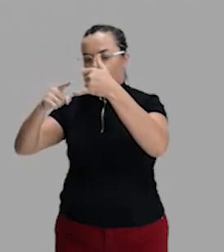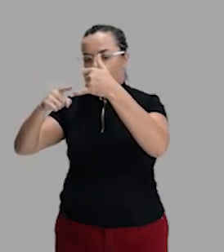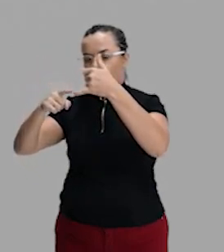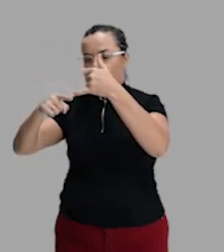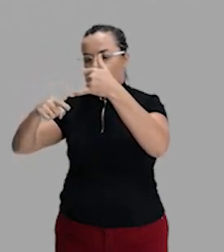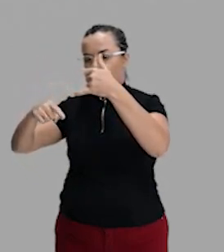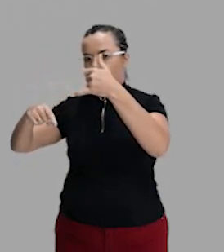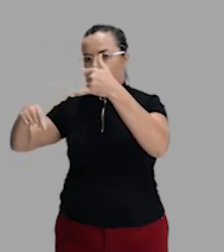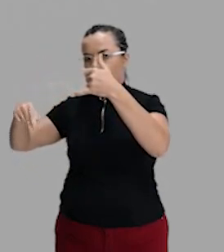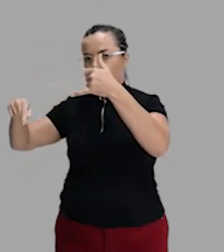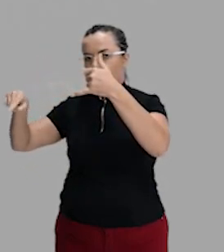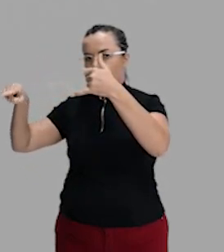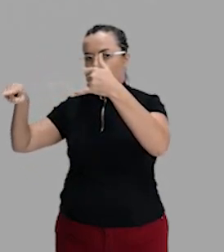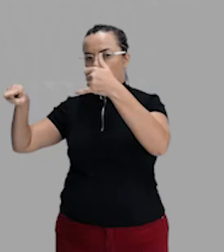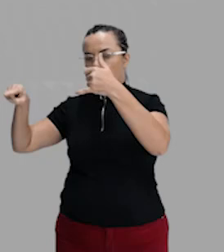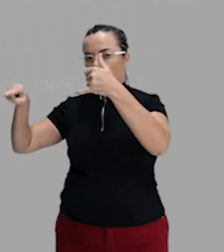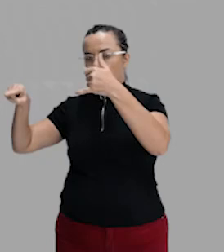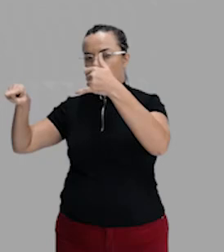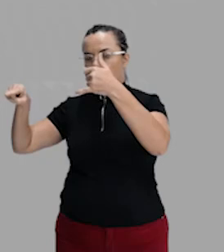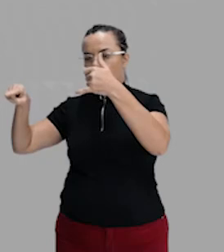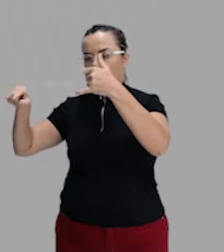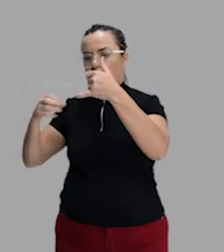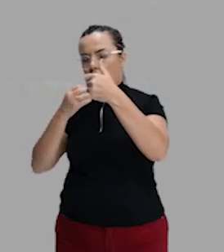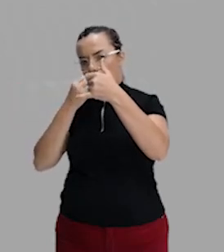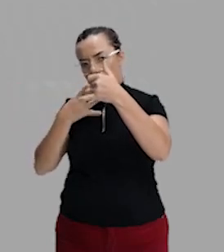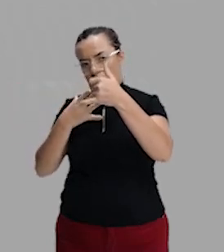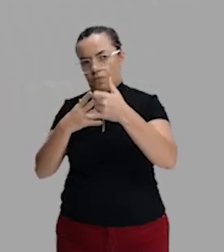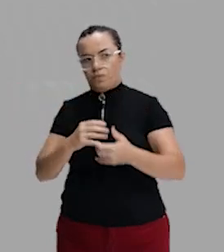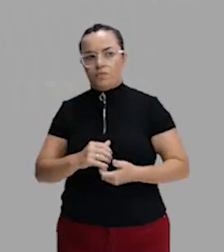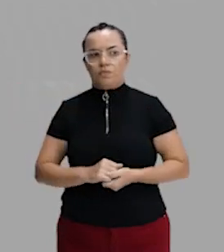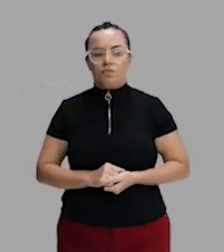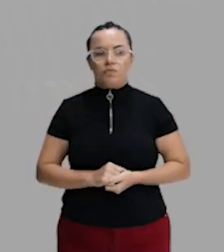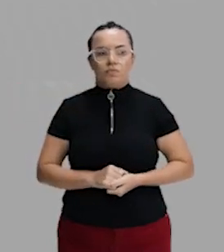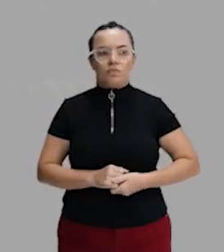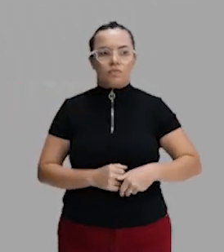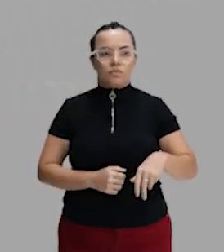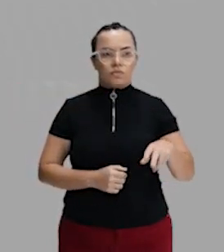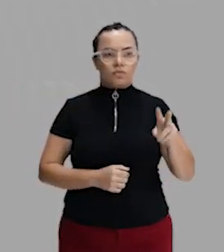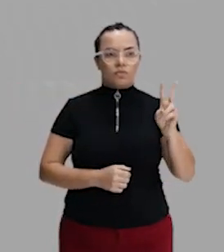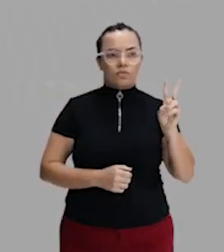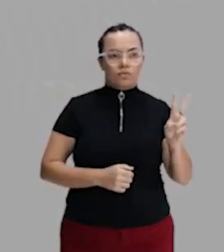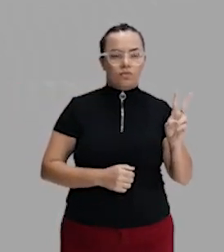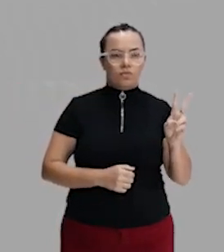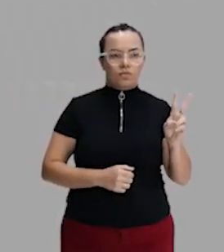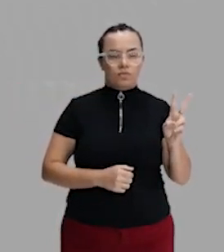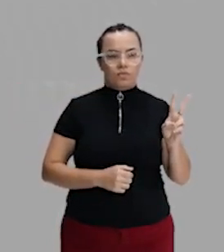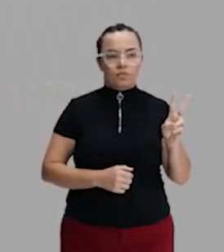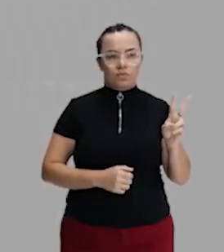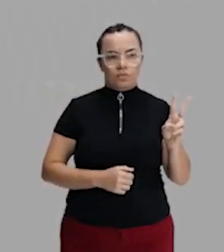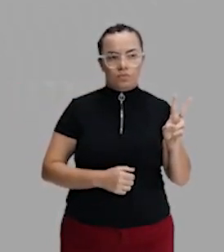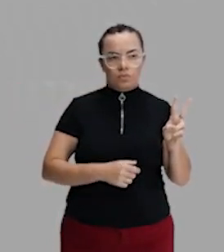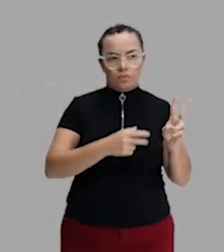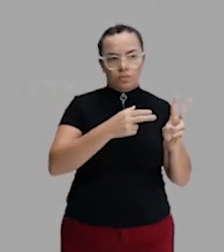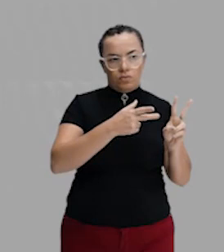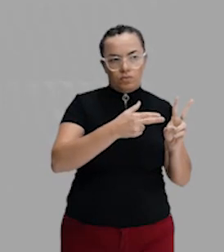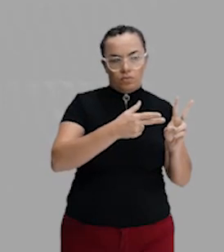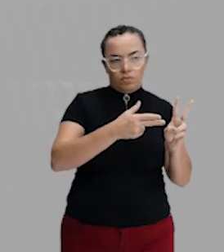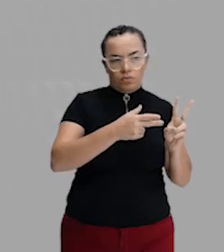Dessa forma. Beleza. Então, o meu vértice, eu já sei que tem coordenada 5 e